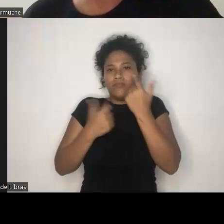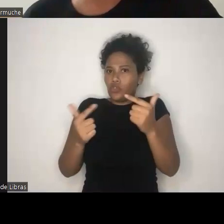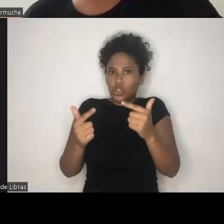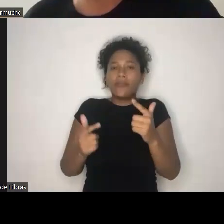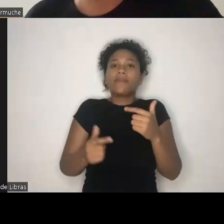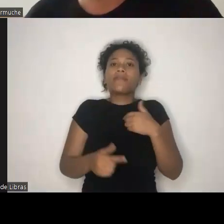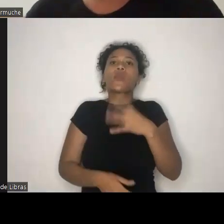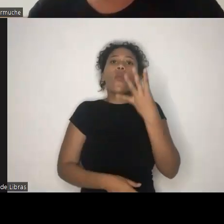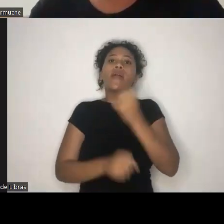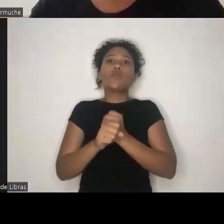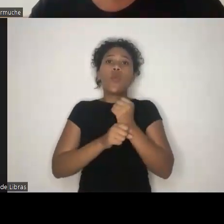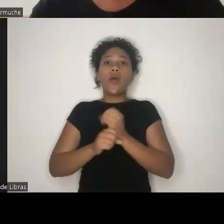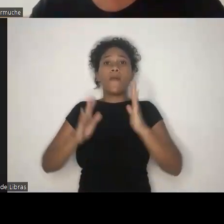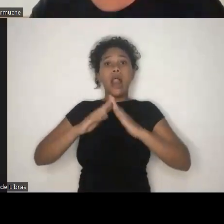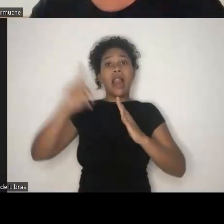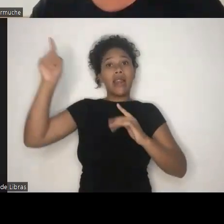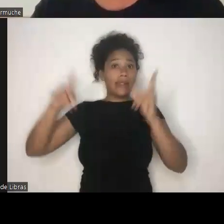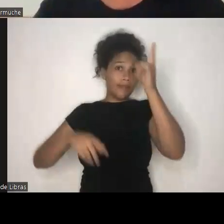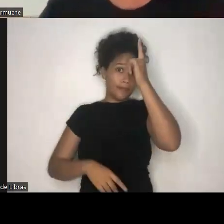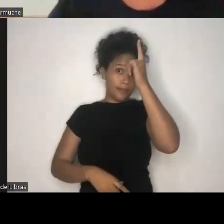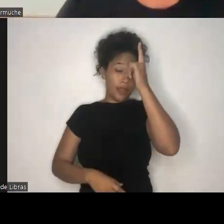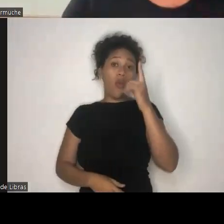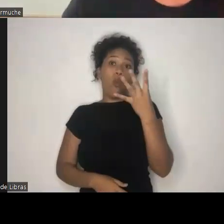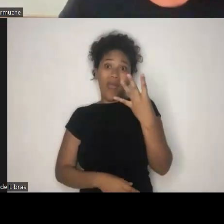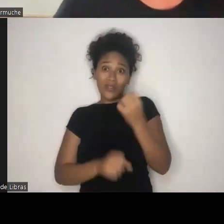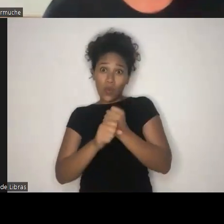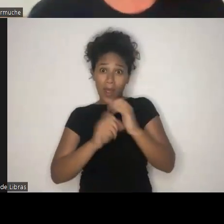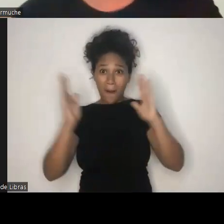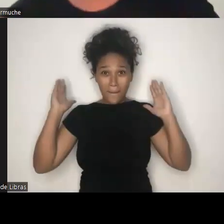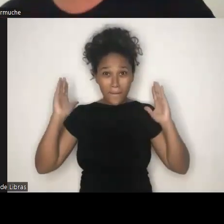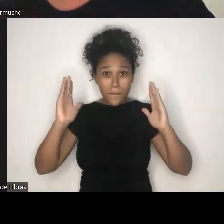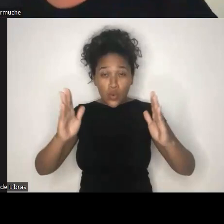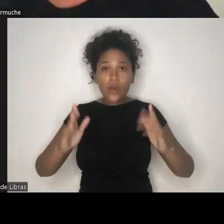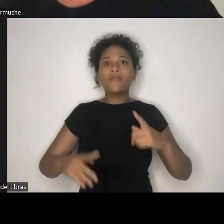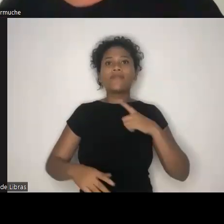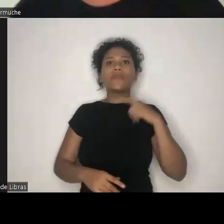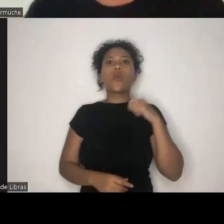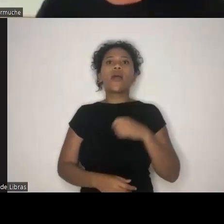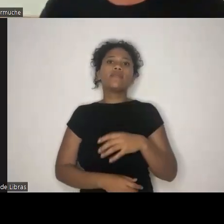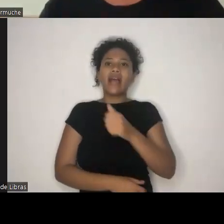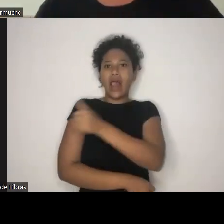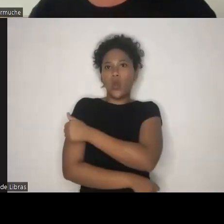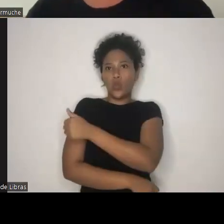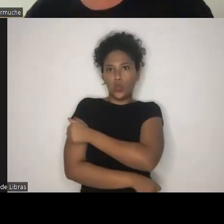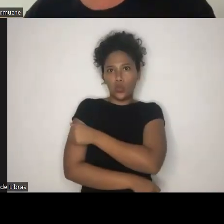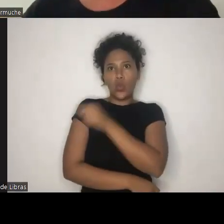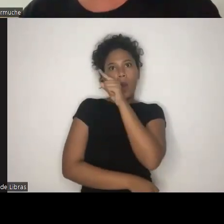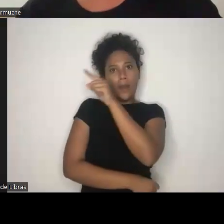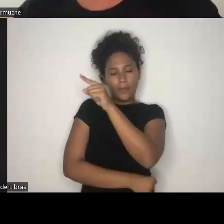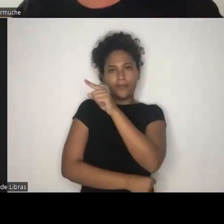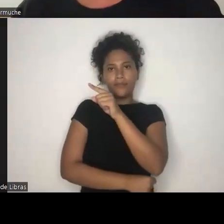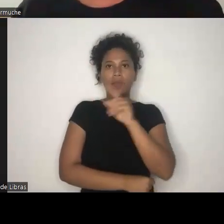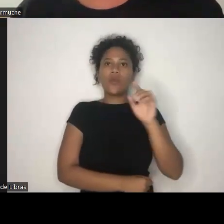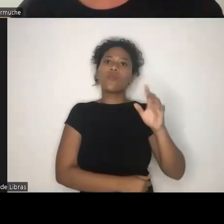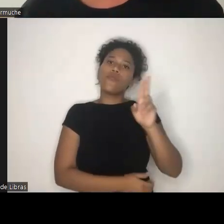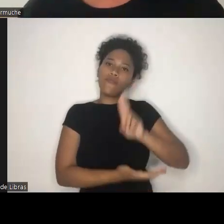quatro anos com ele na Alemanha e nesses quatro anos eu entrei como aluno ouvinte na universidade de Hamburgo eu tinha 19 anos